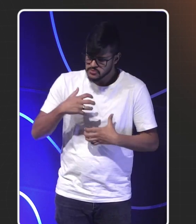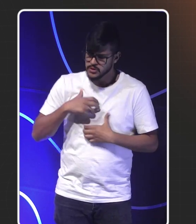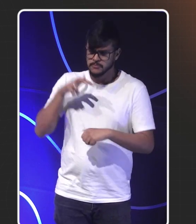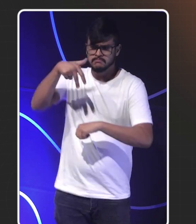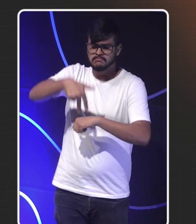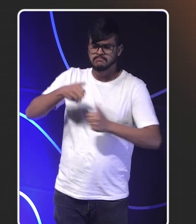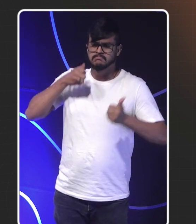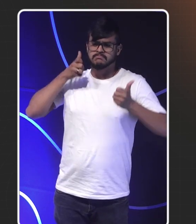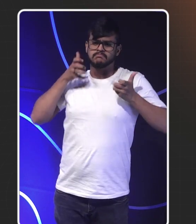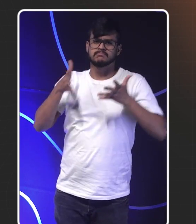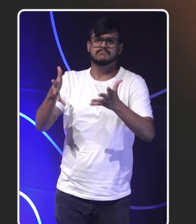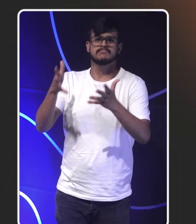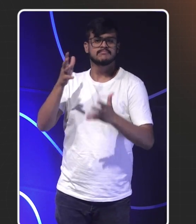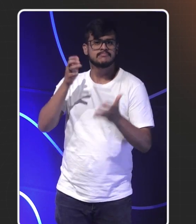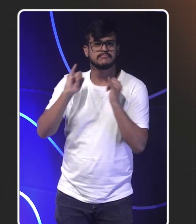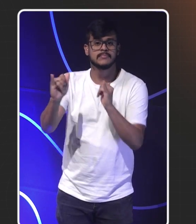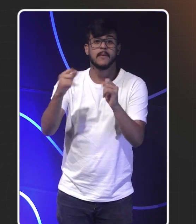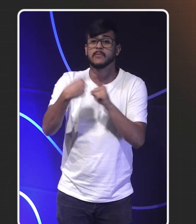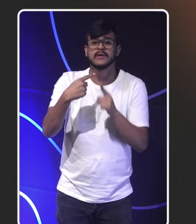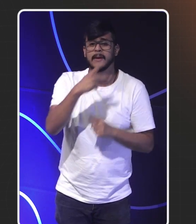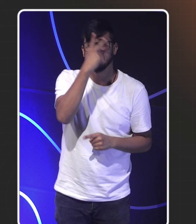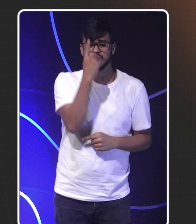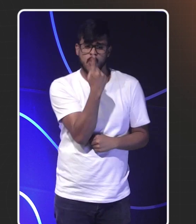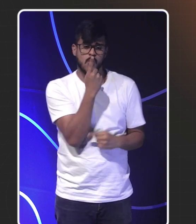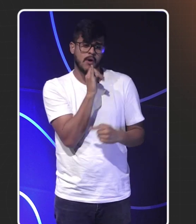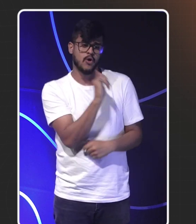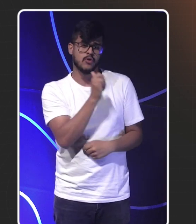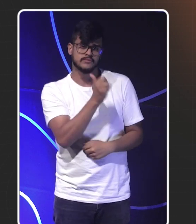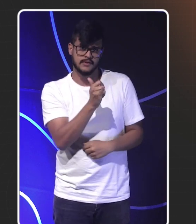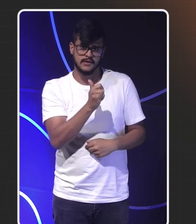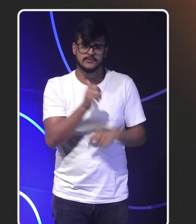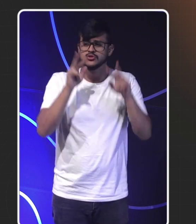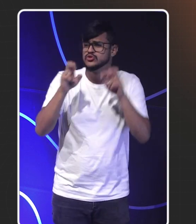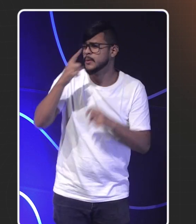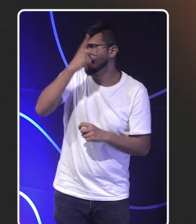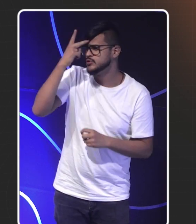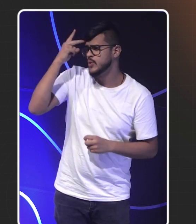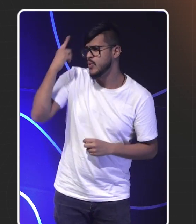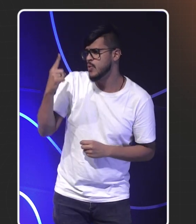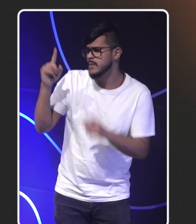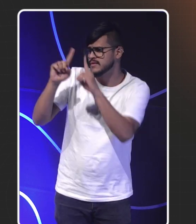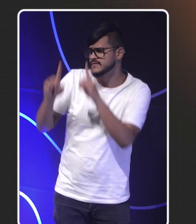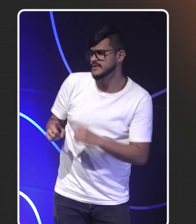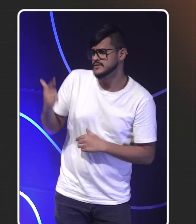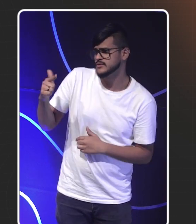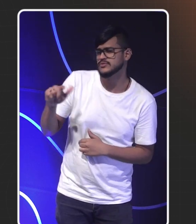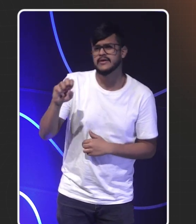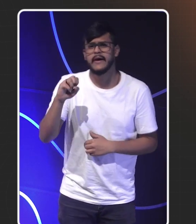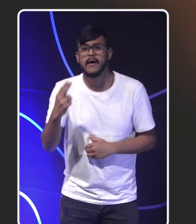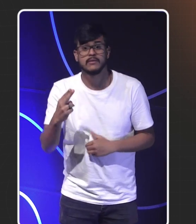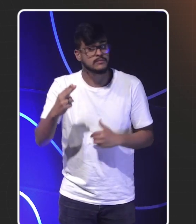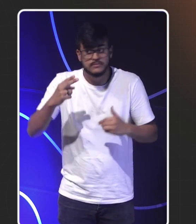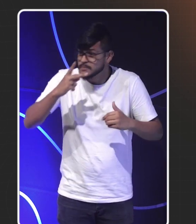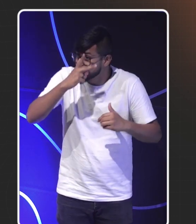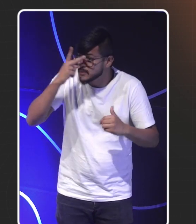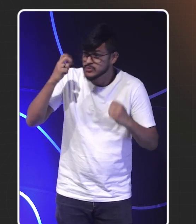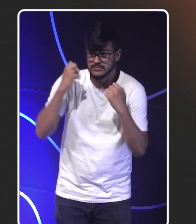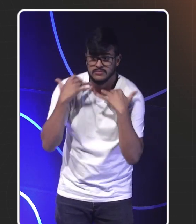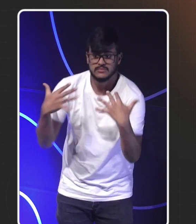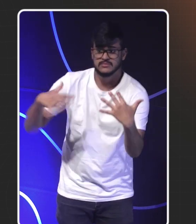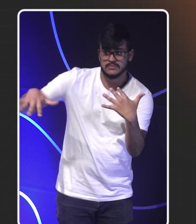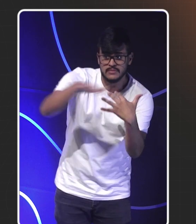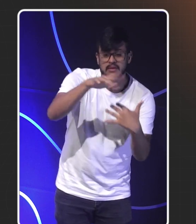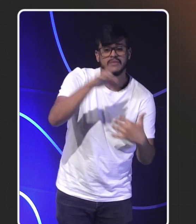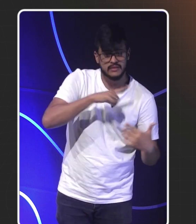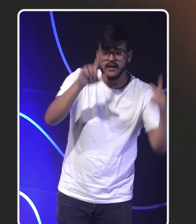gente não está falando para apenas uma pessoa, a gente não está falando apenas para aquela pessoa que tem deficiência, a gente também está falando para pessoas que não têm deficiência.